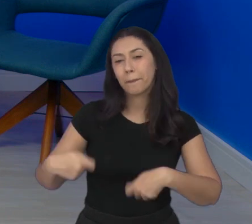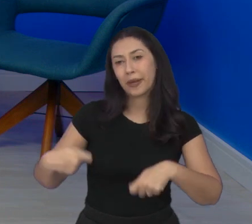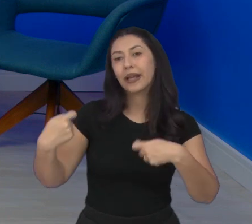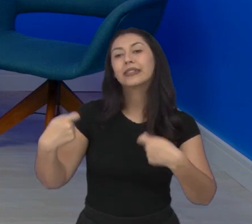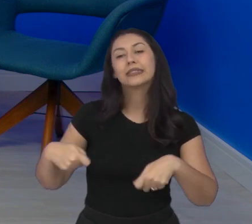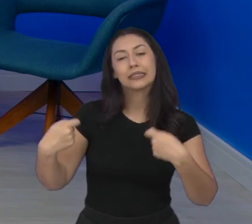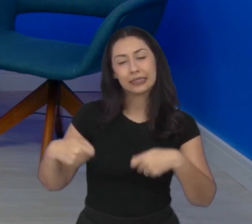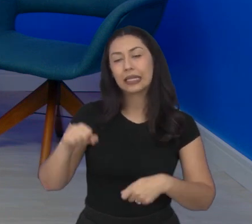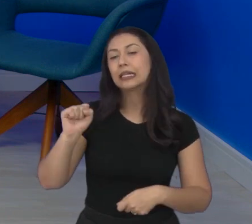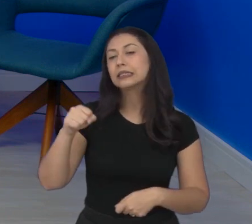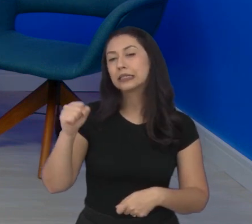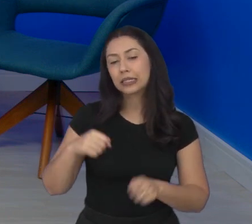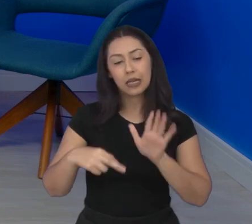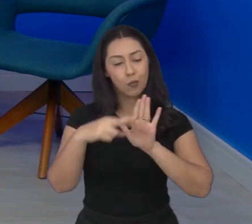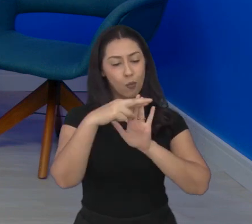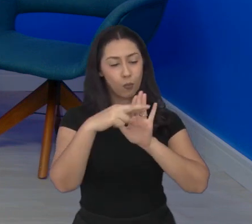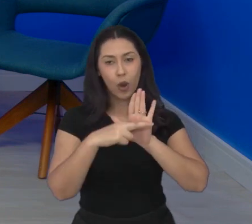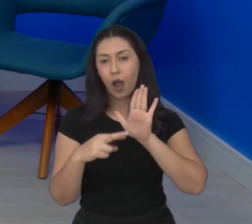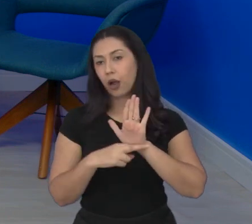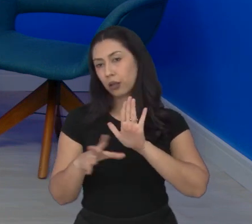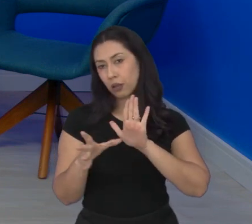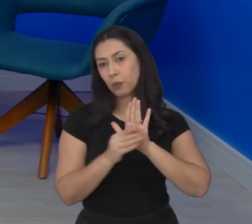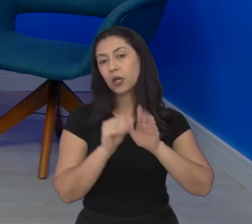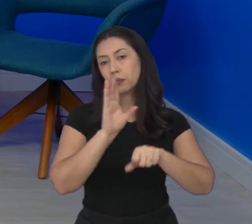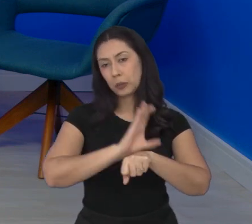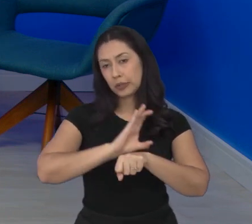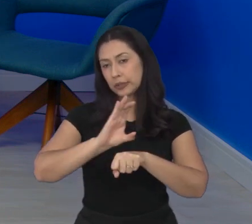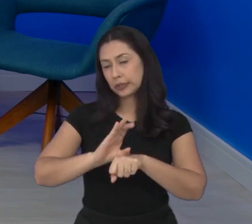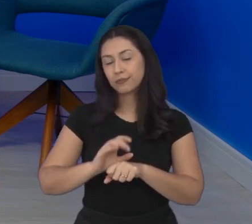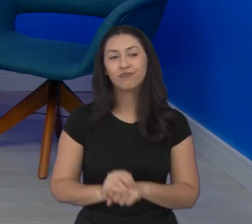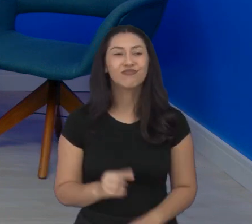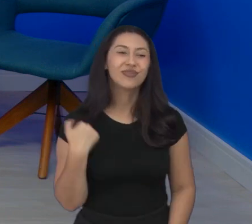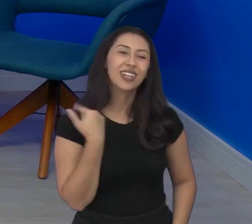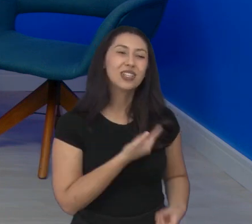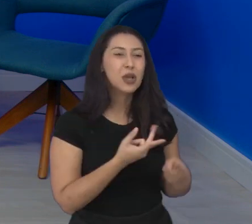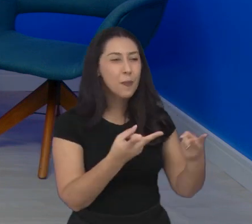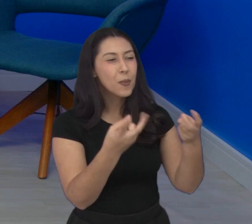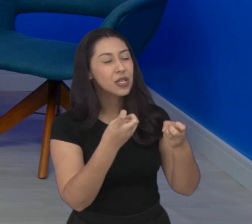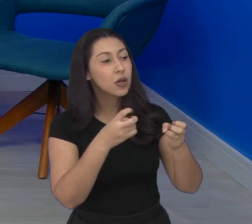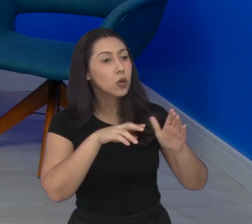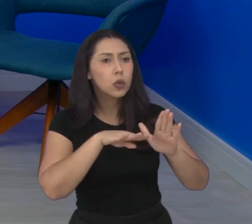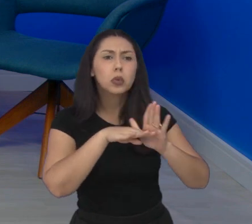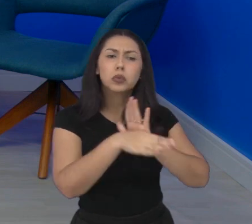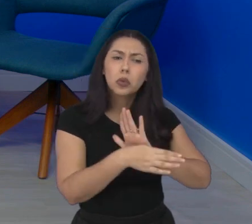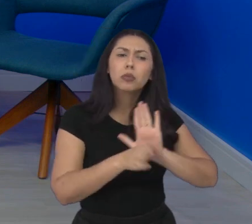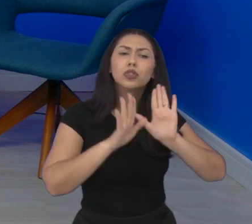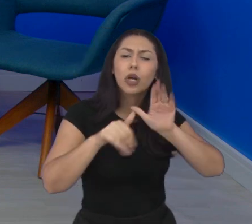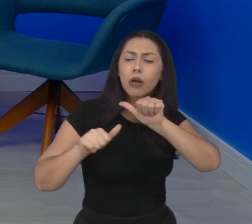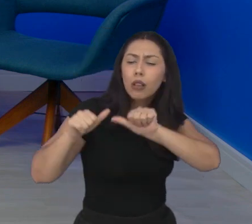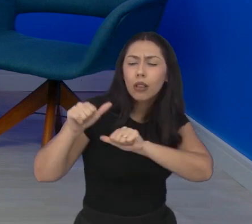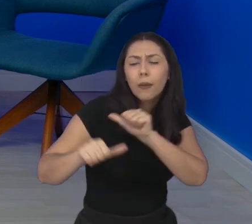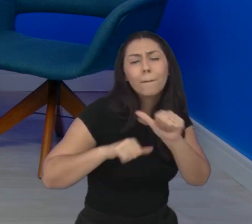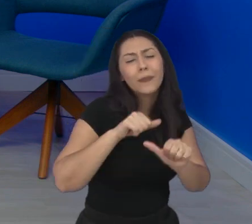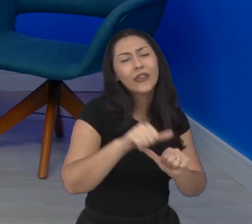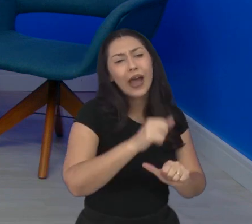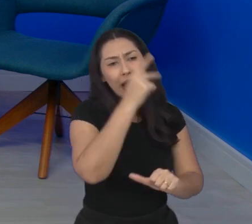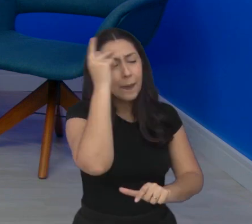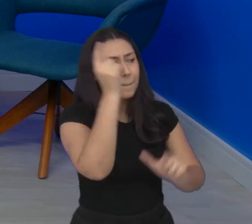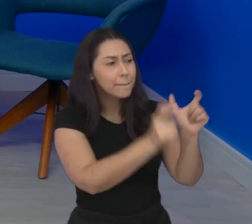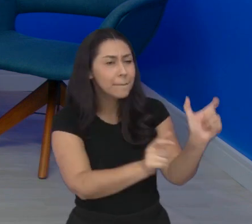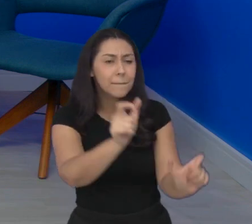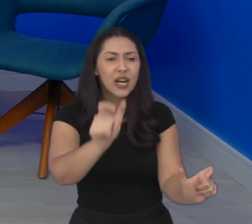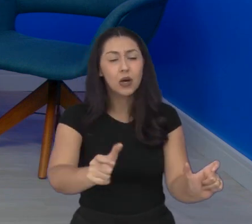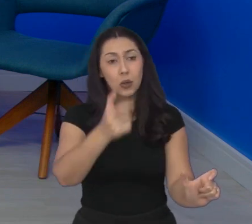isso precisa estar estabelecido de fato no Código Civil as regras, né, para esse trâmite. E a gente vê que é um costume que tem mudado de forma geral,